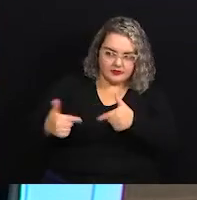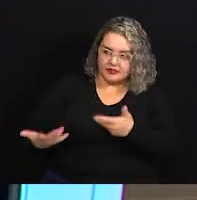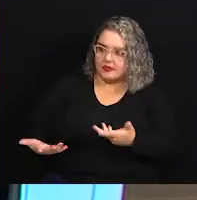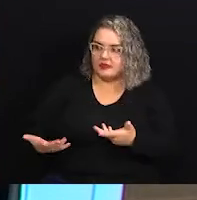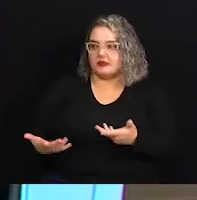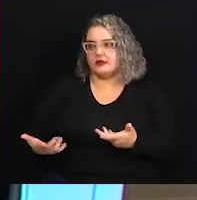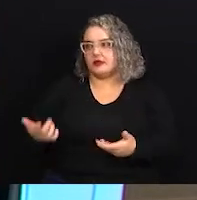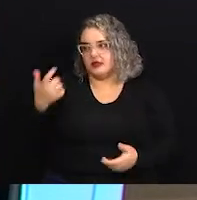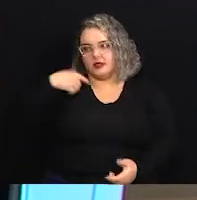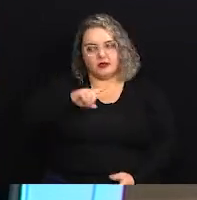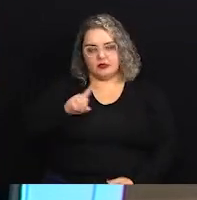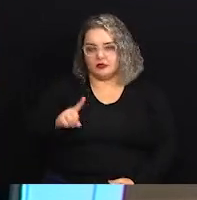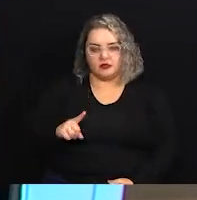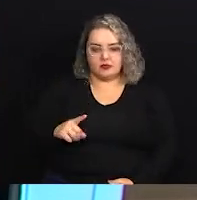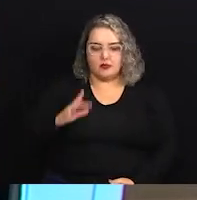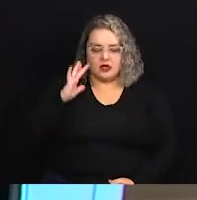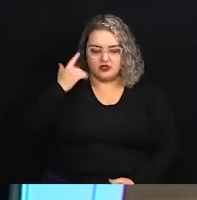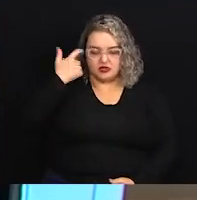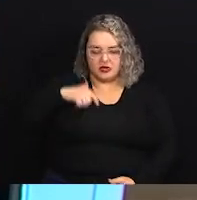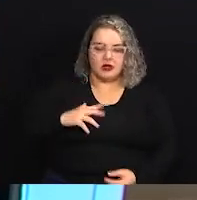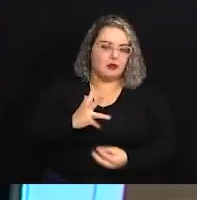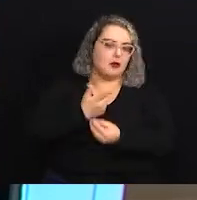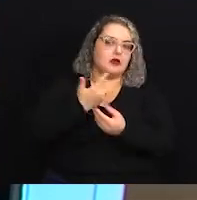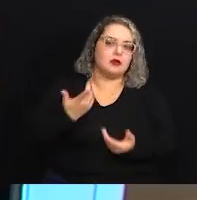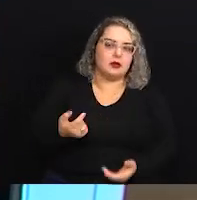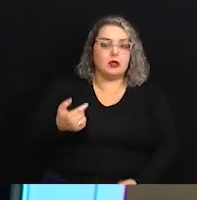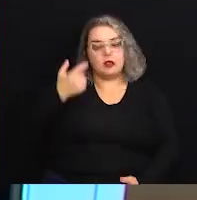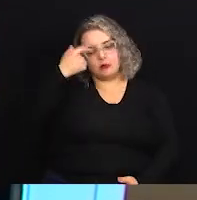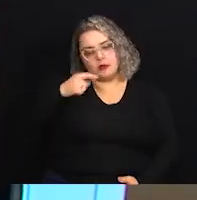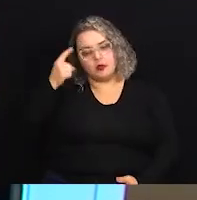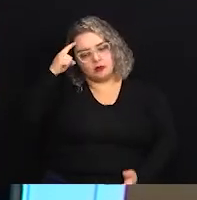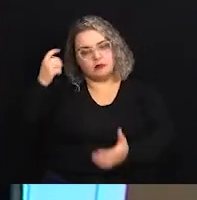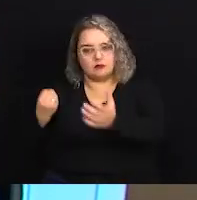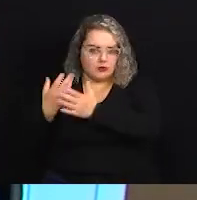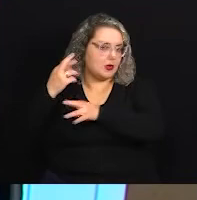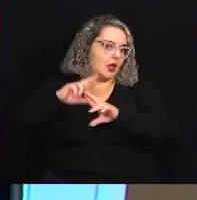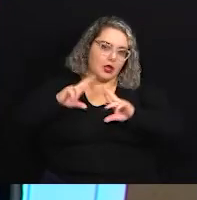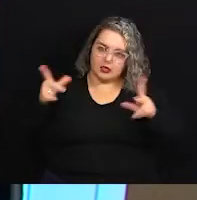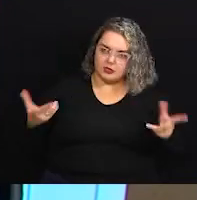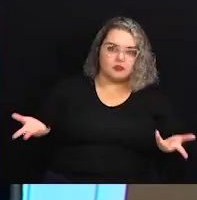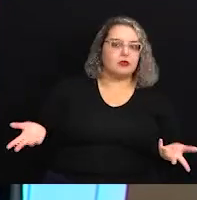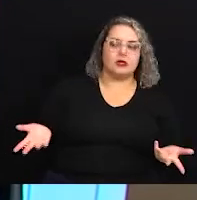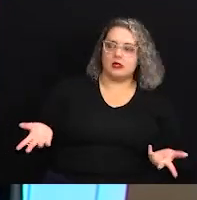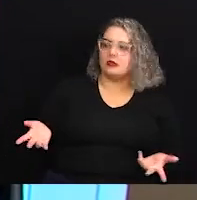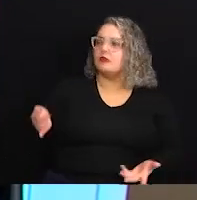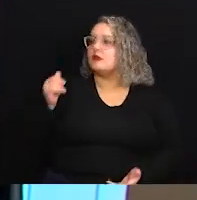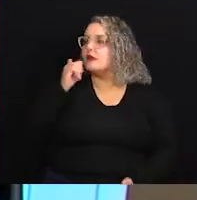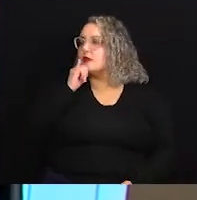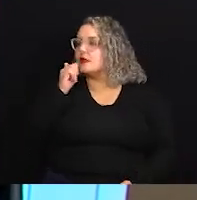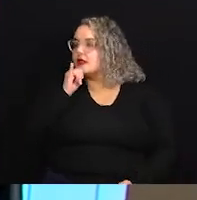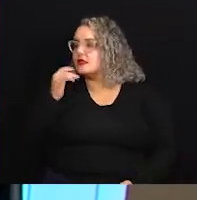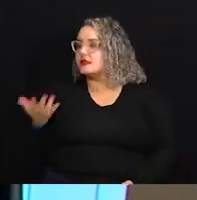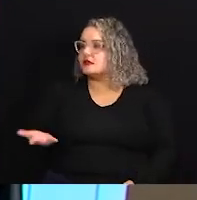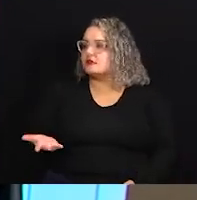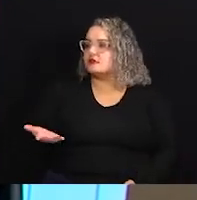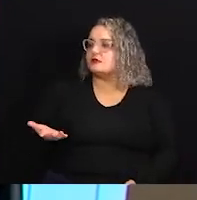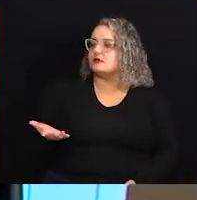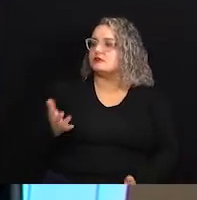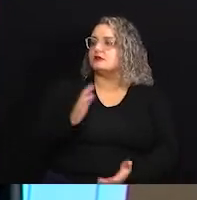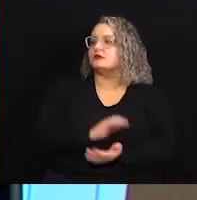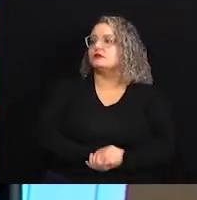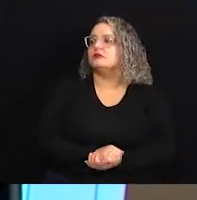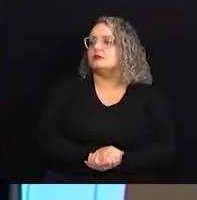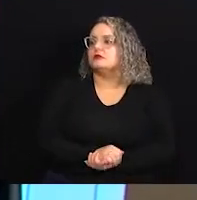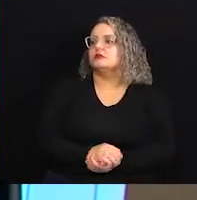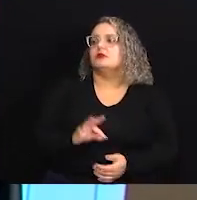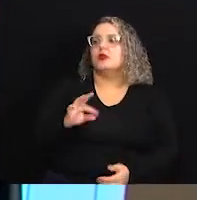eu não me considero um artista, eu me considero uma pessoa criativa, o que eu acho que é bem diferente. Por exemplo,